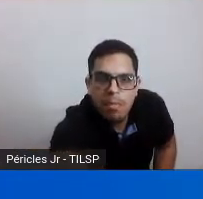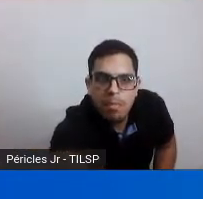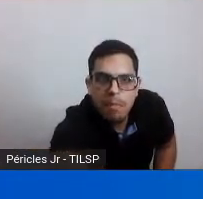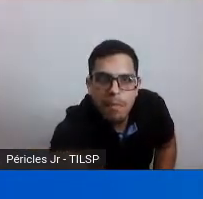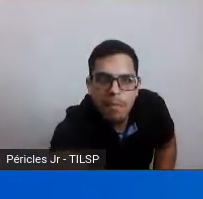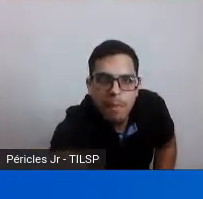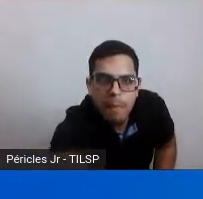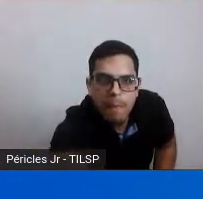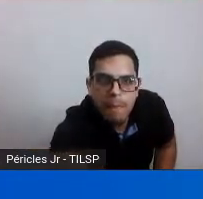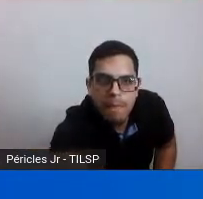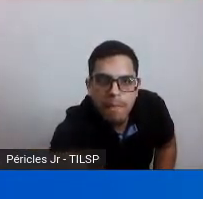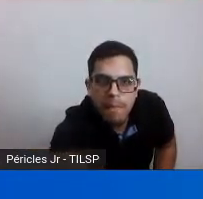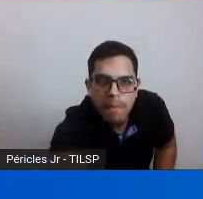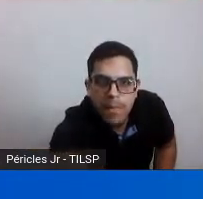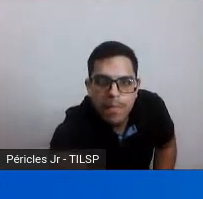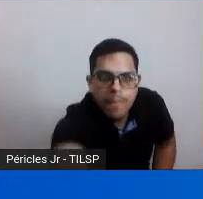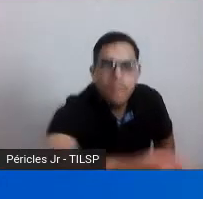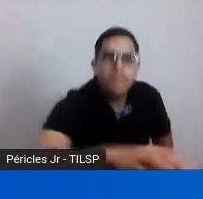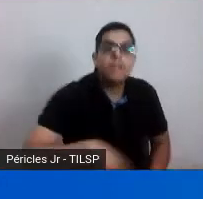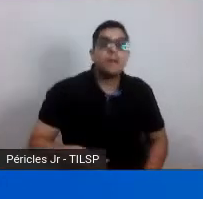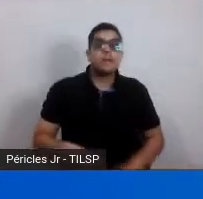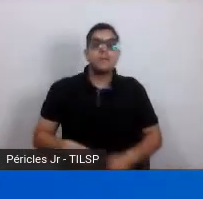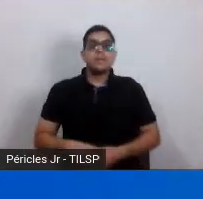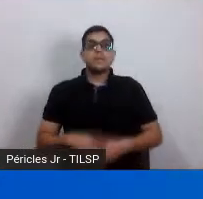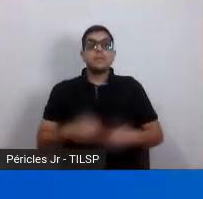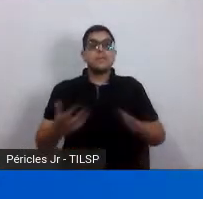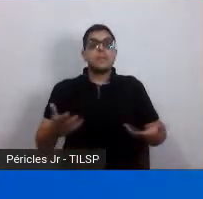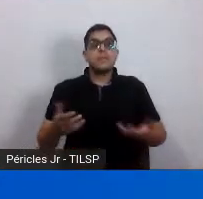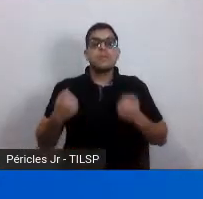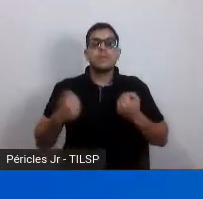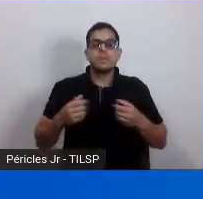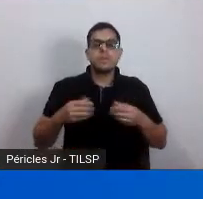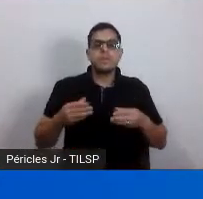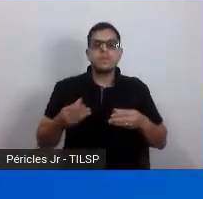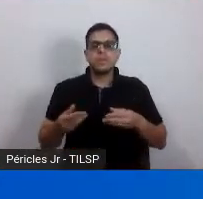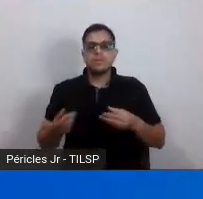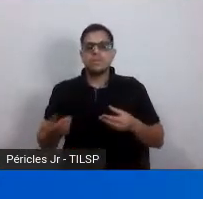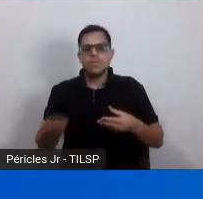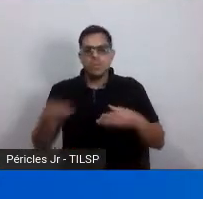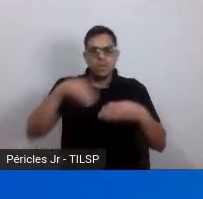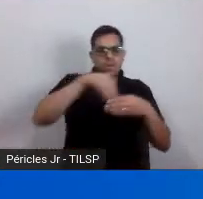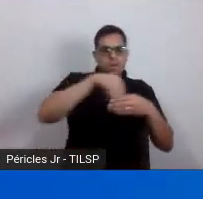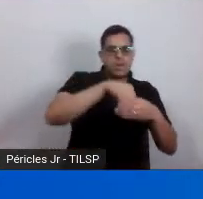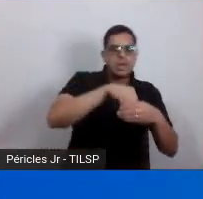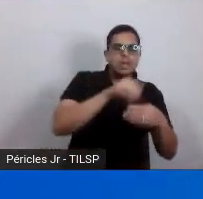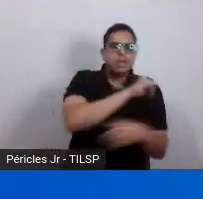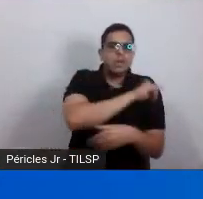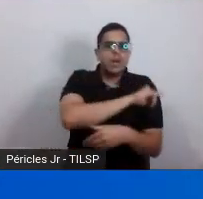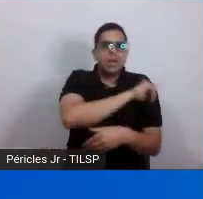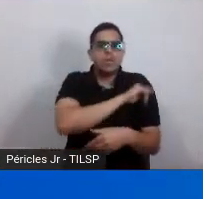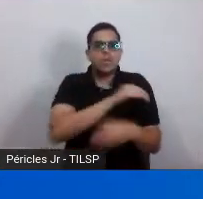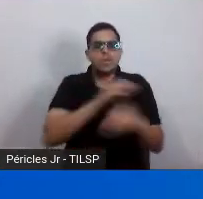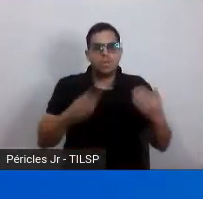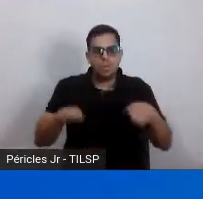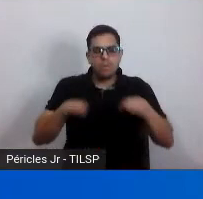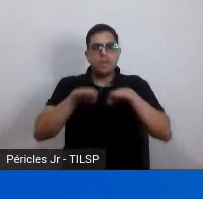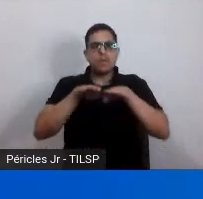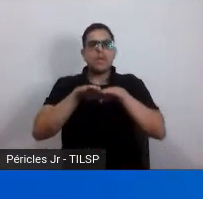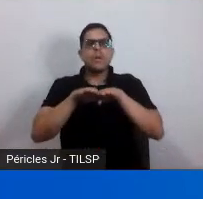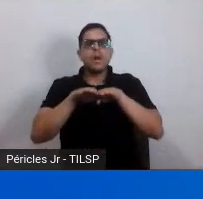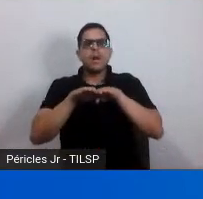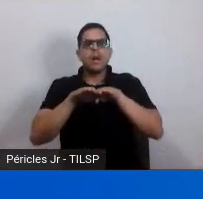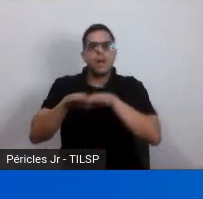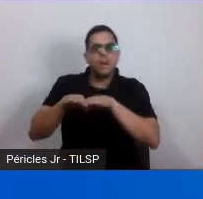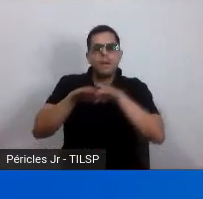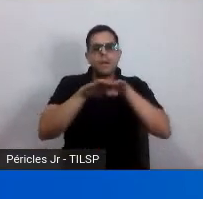num contexto de tornar isso tudo muito mais homogêneo né porque se você tem um contexto histórico que vai fazer é como é que você faz com um aluno que tá querendo